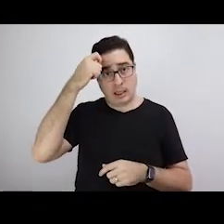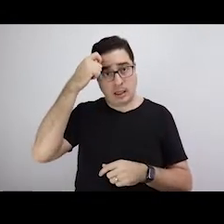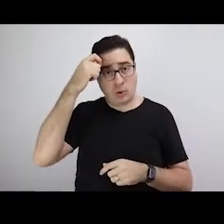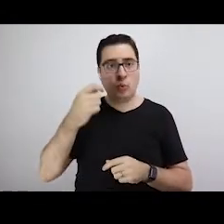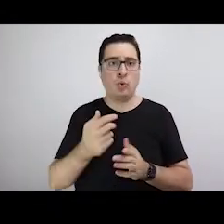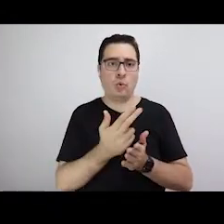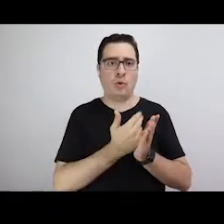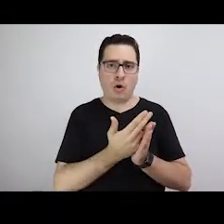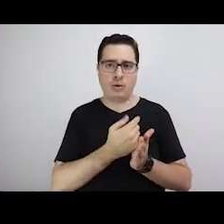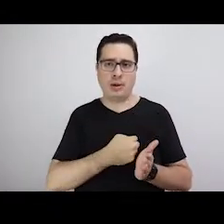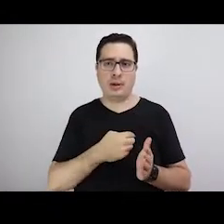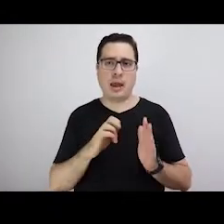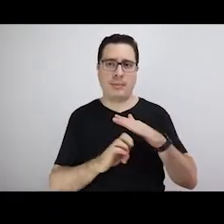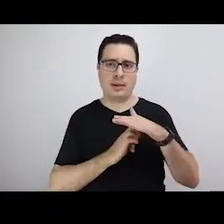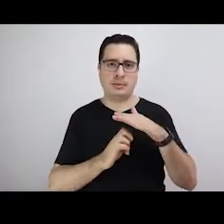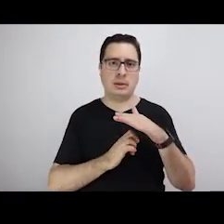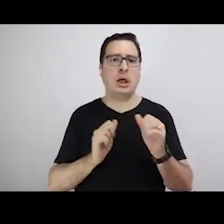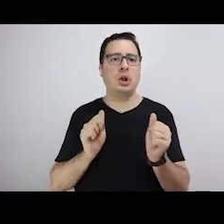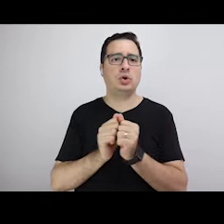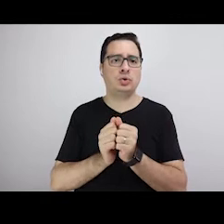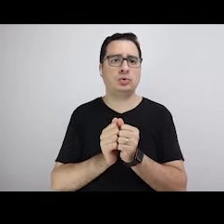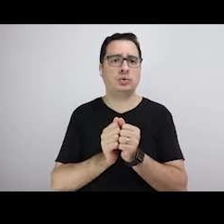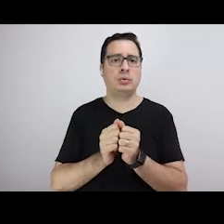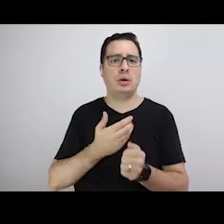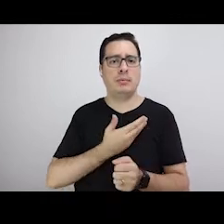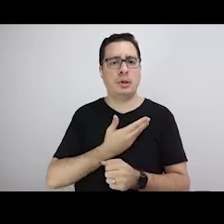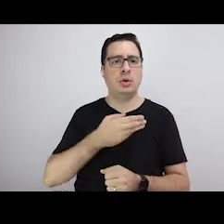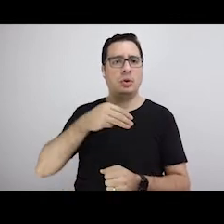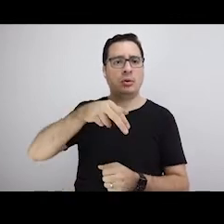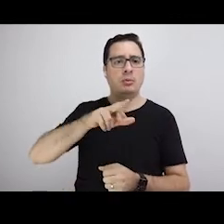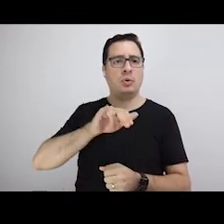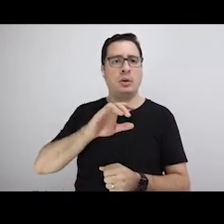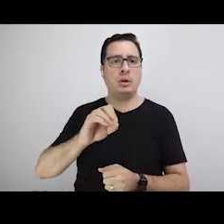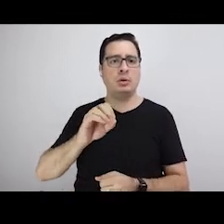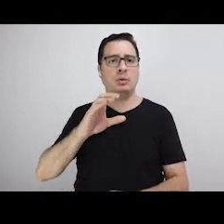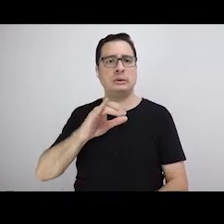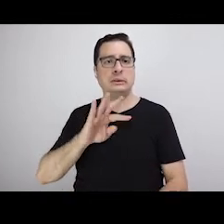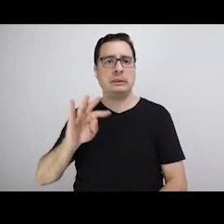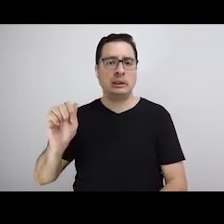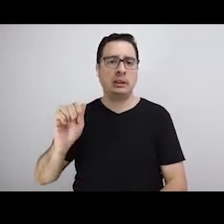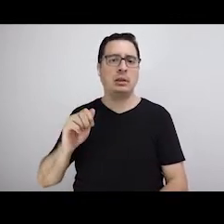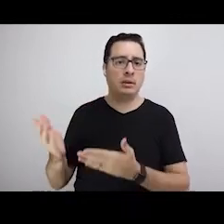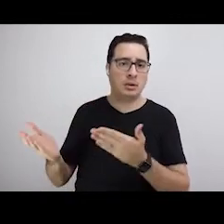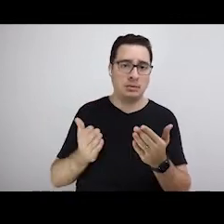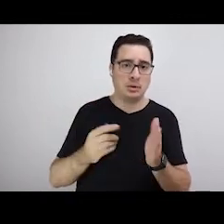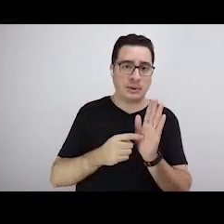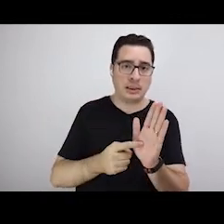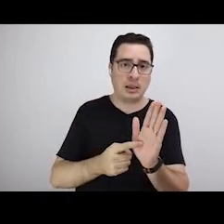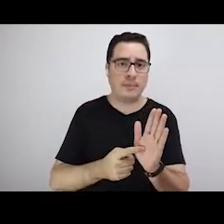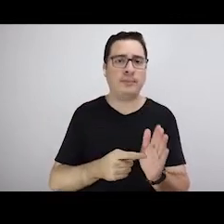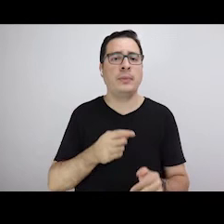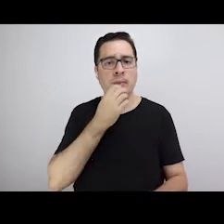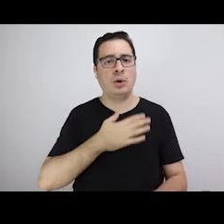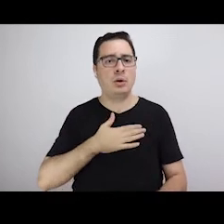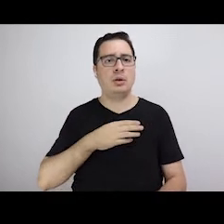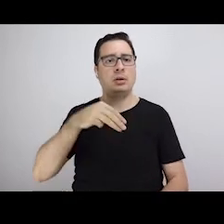empresa. Eu estou aqui com meu companheiro Murilo Bolognini. Quer se apresentar? Beleza, obrigado. Eu sou o Murilo